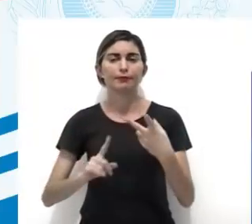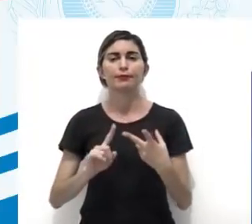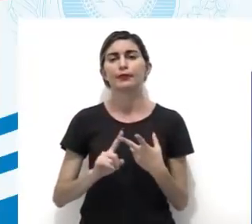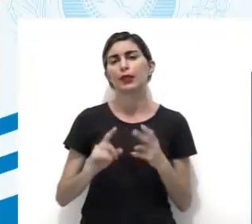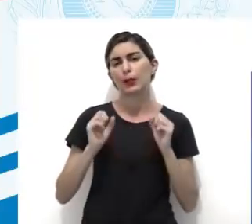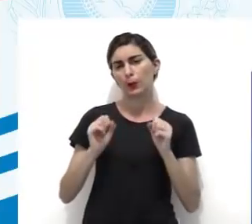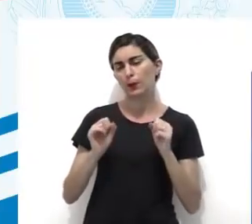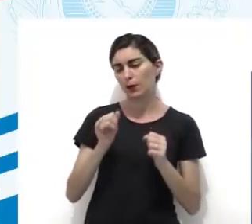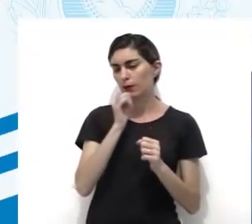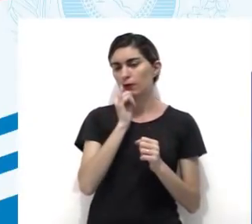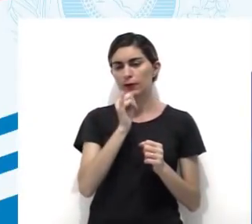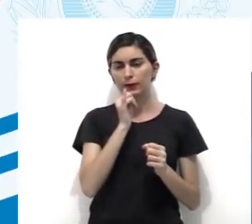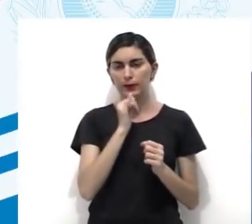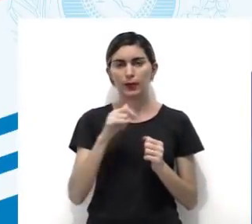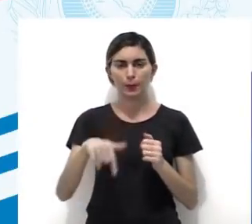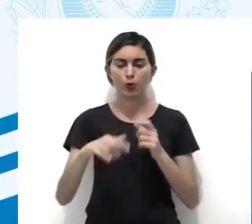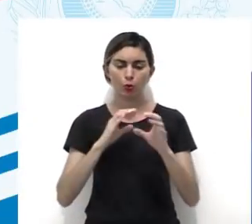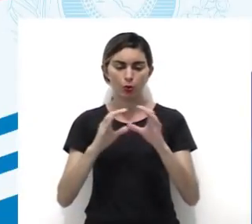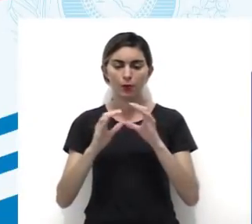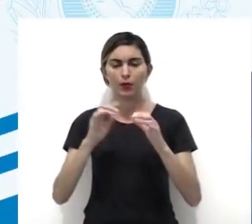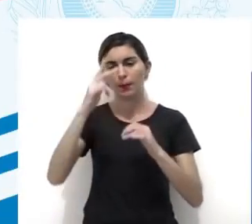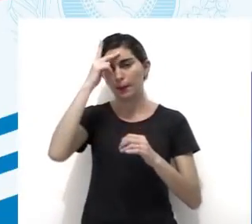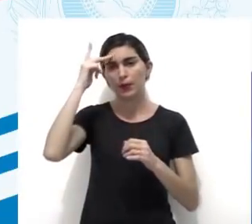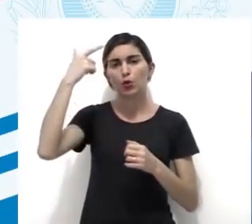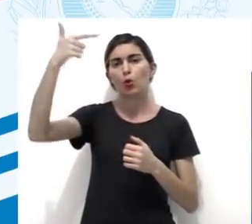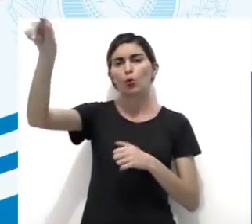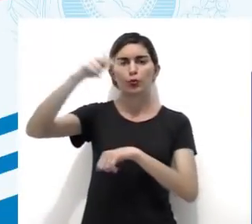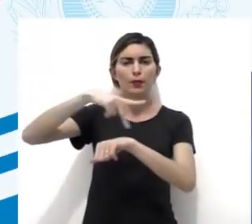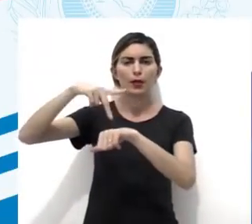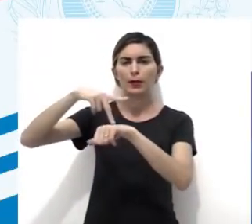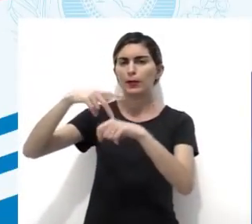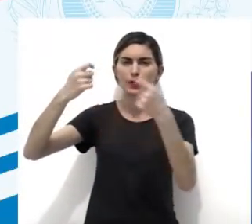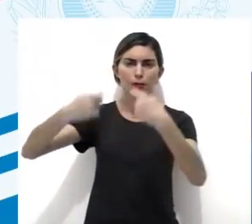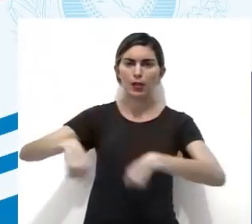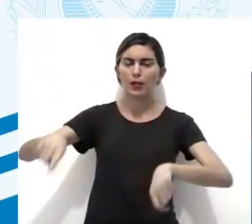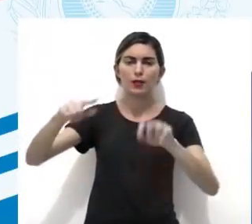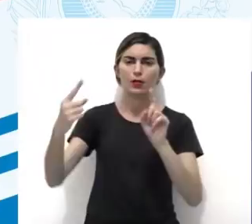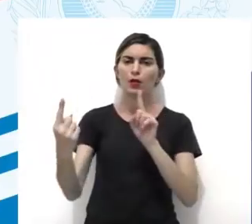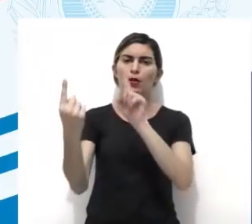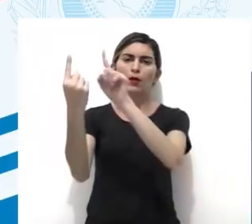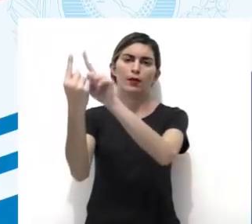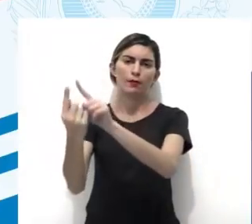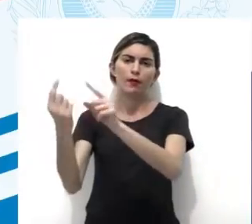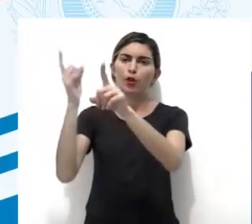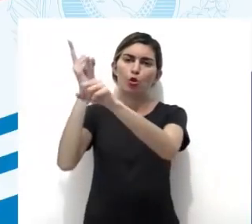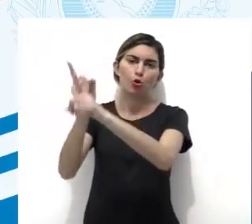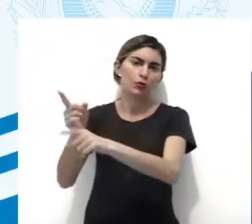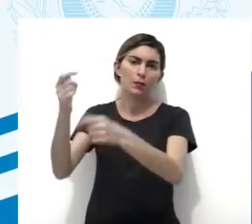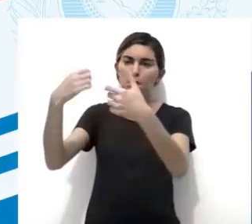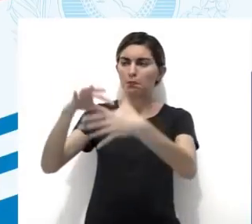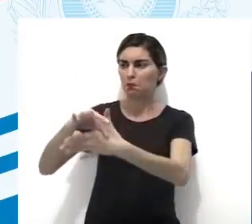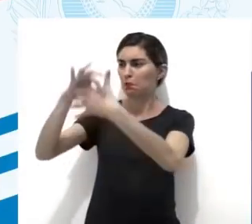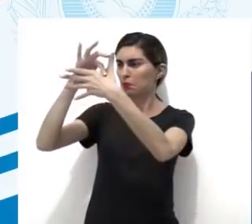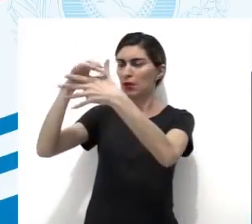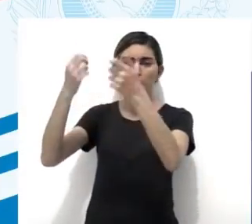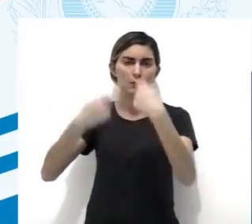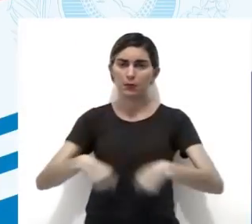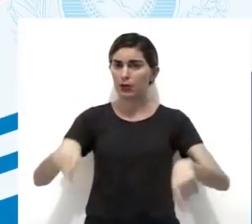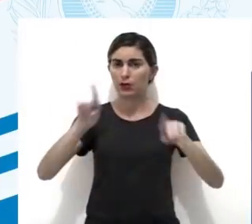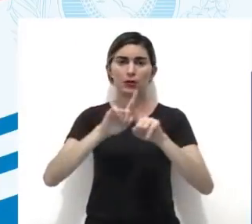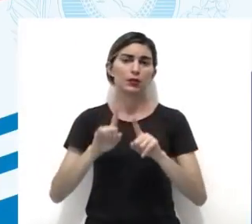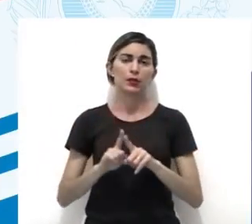eu posso muito bem me comunicar com uma pessoa em outro país sem necessariamente ultrapassar essa fronteira física desse país,